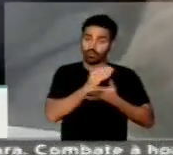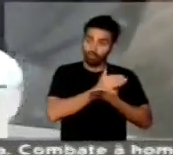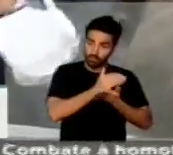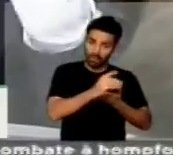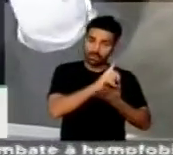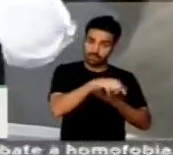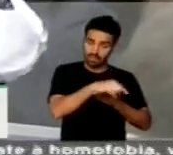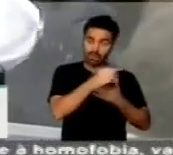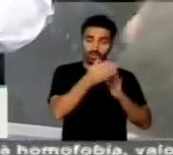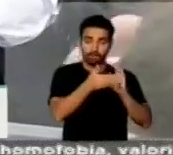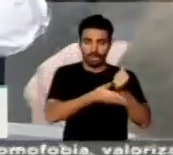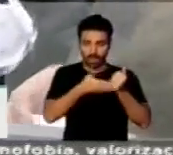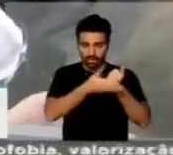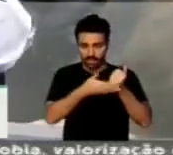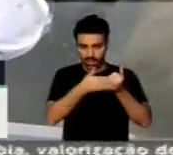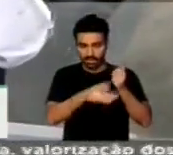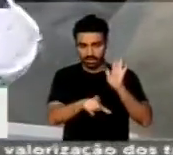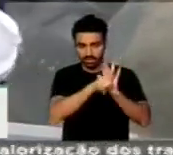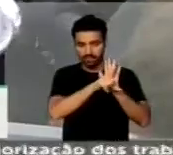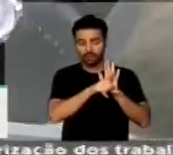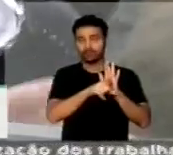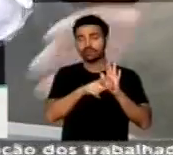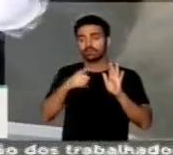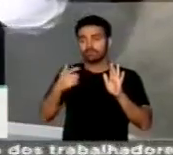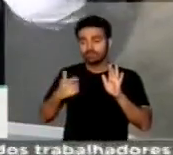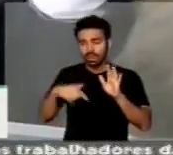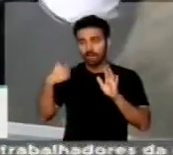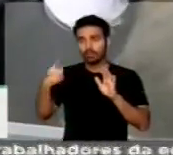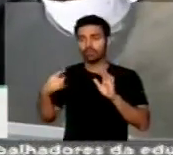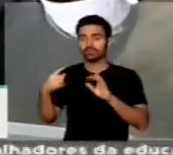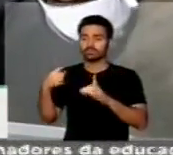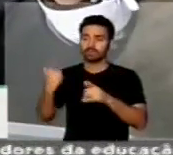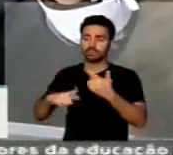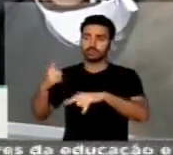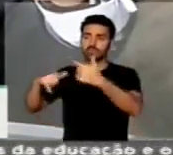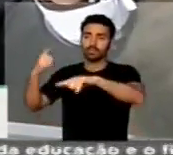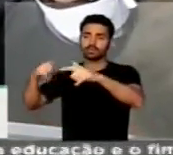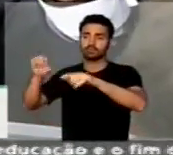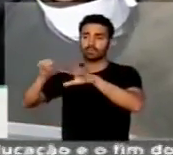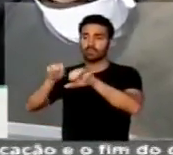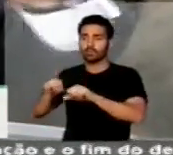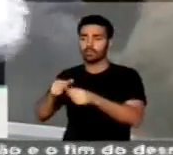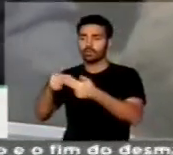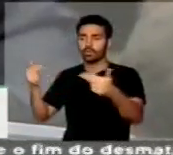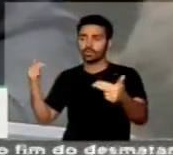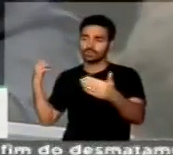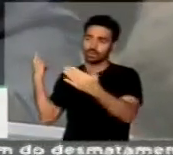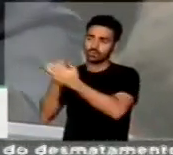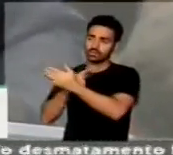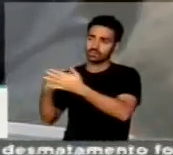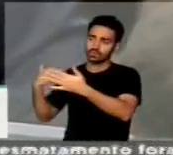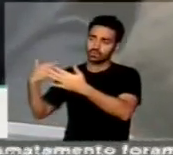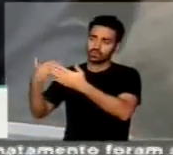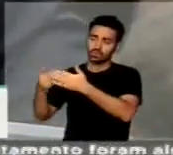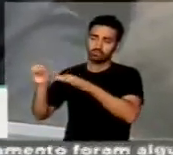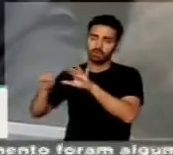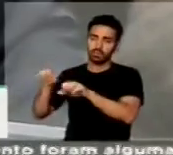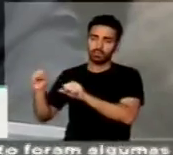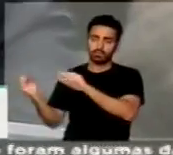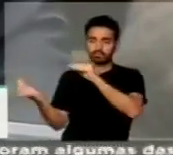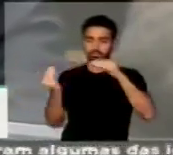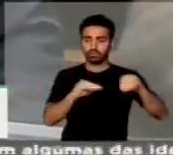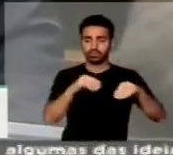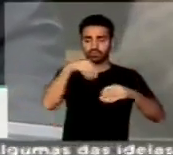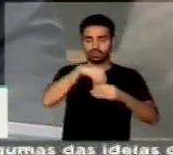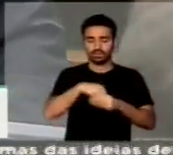jurídico, mas vai se apropriando de tudo aquilo que aconteceu ao longo do tempo. Por que digo isso? Porque vale o